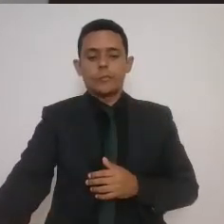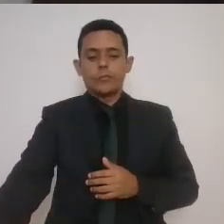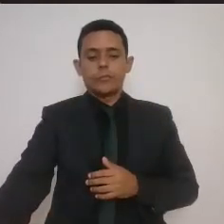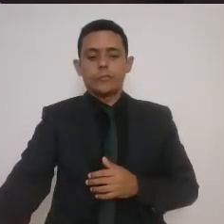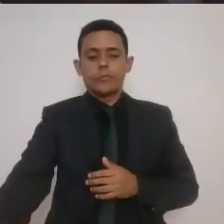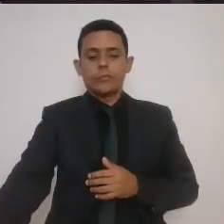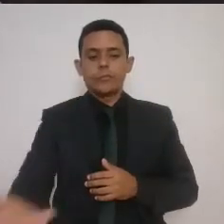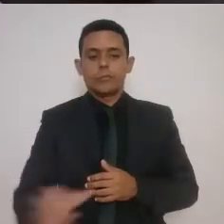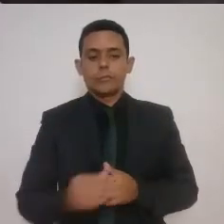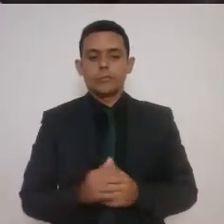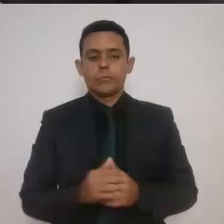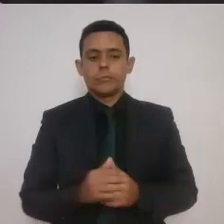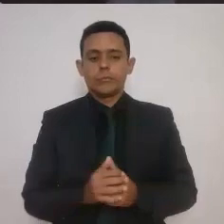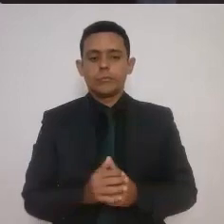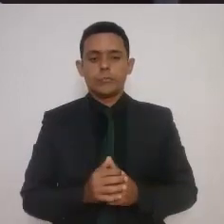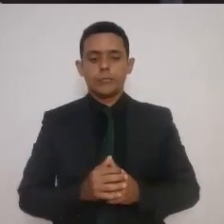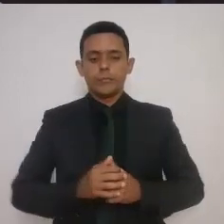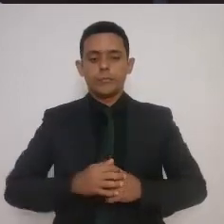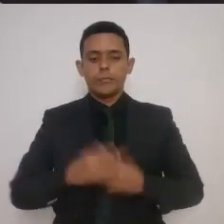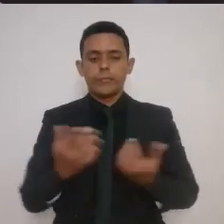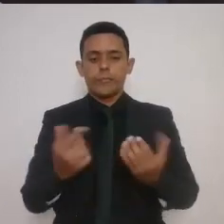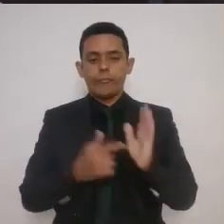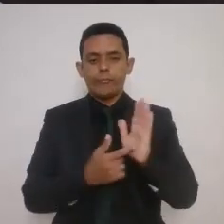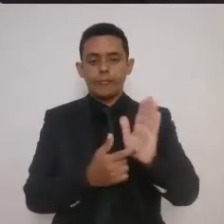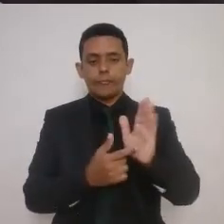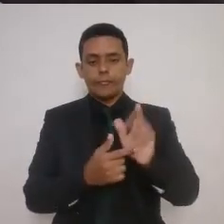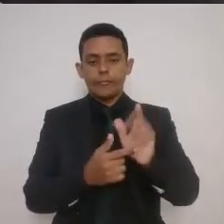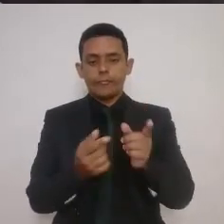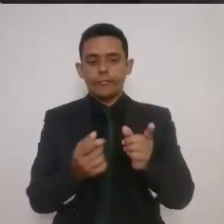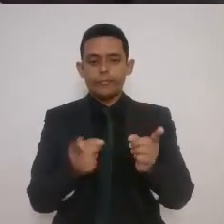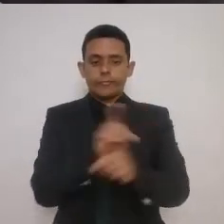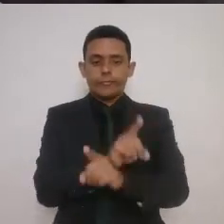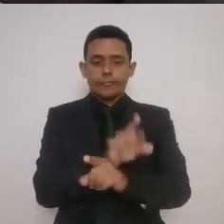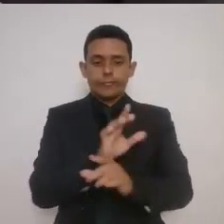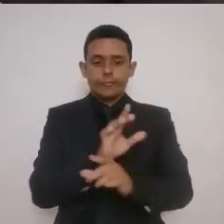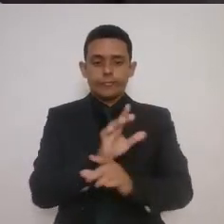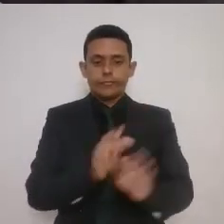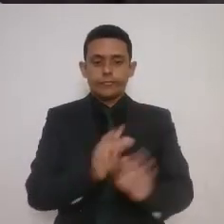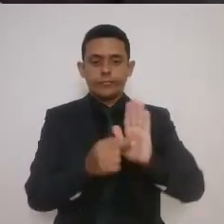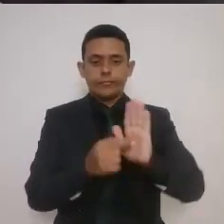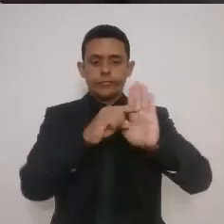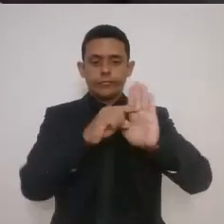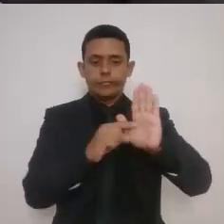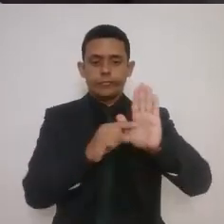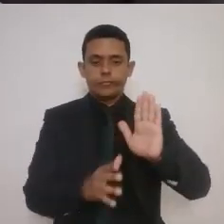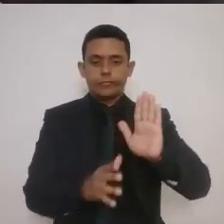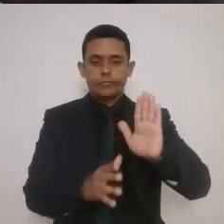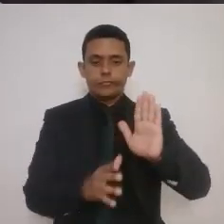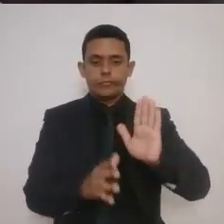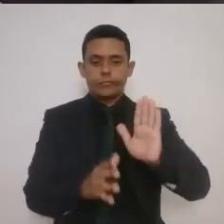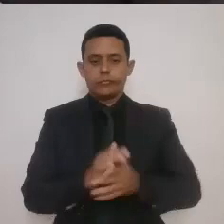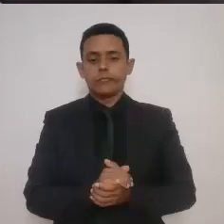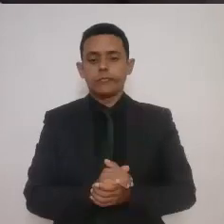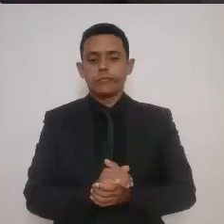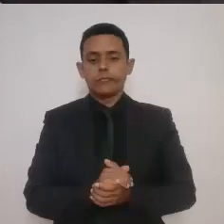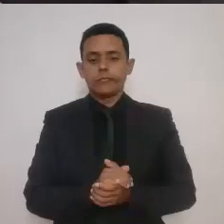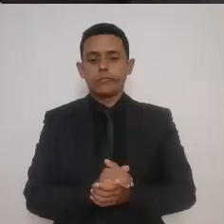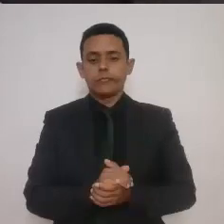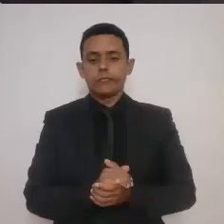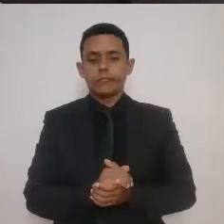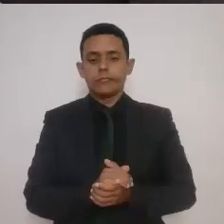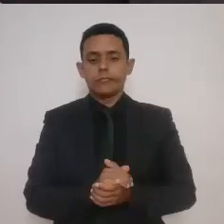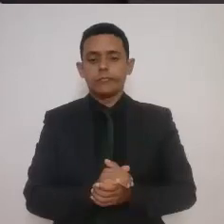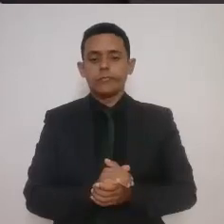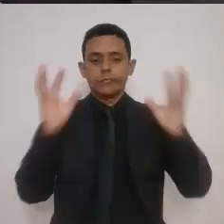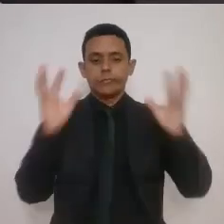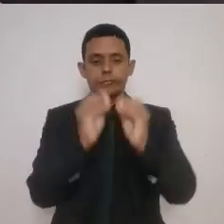divergências apontadas em matérias do mesmo teor. Mas, resumidamente, senhor